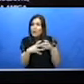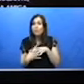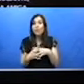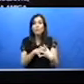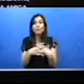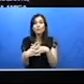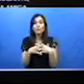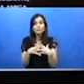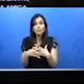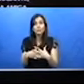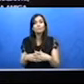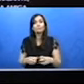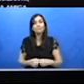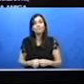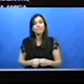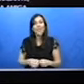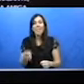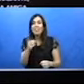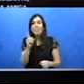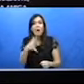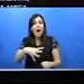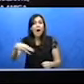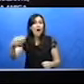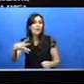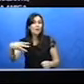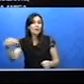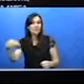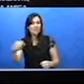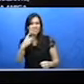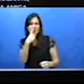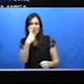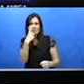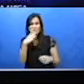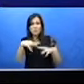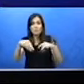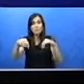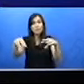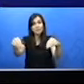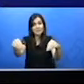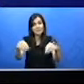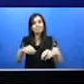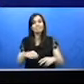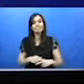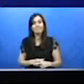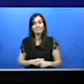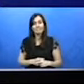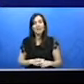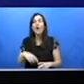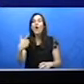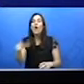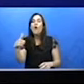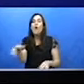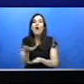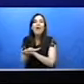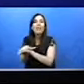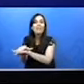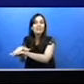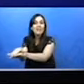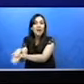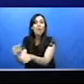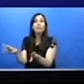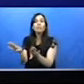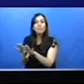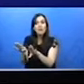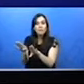grande confusão. Não era água viva, e sim poluição. Foi uma outra tartaruga,